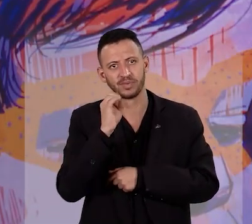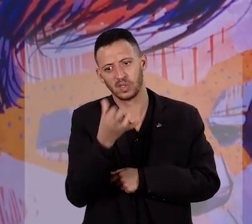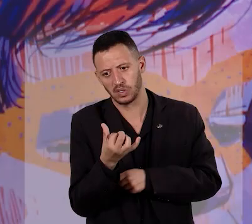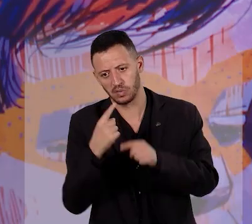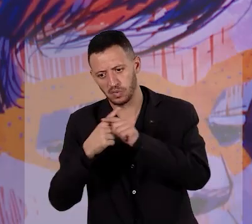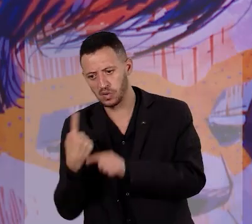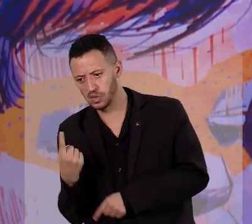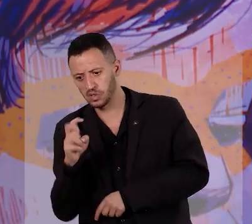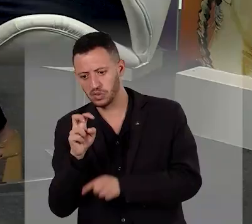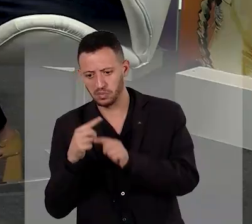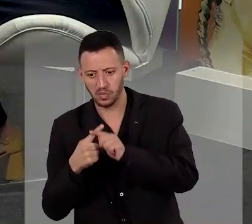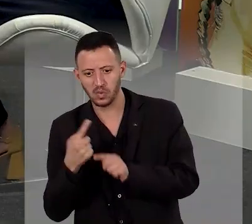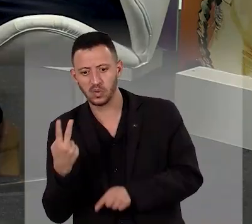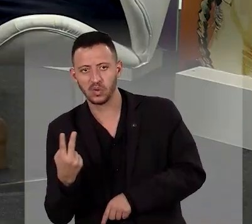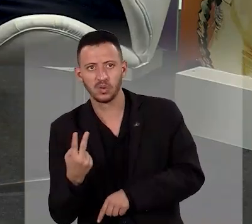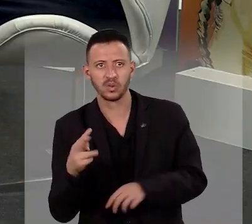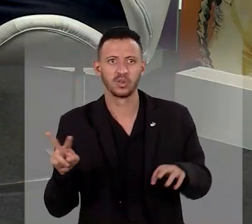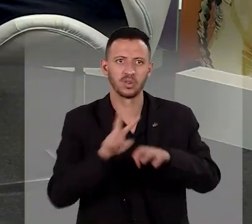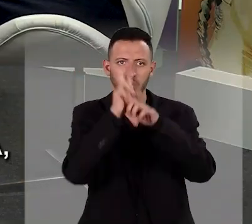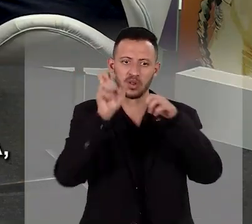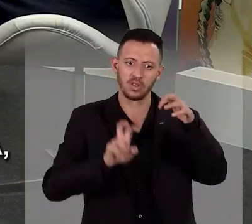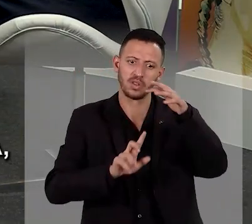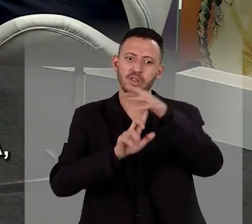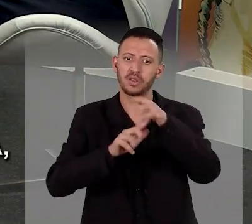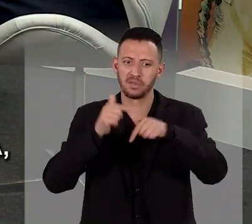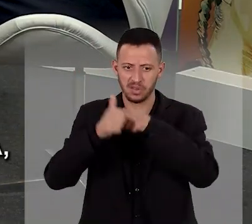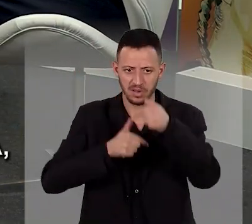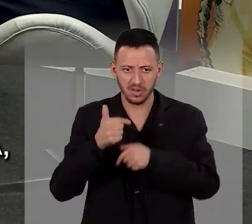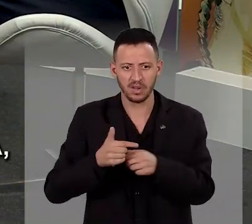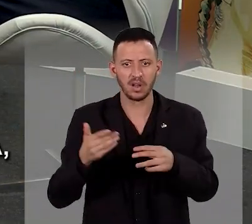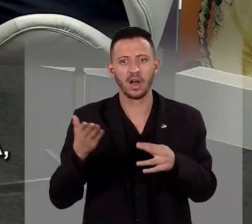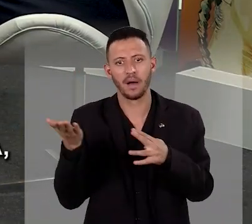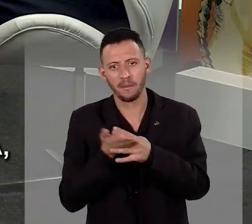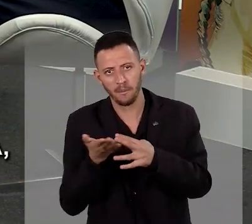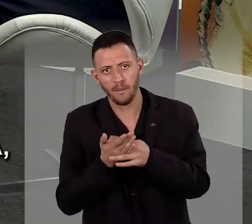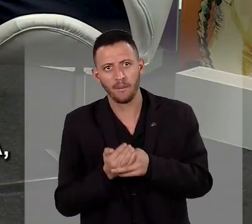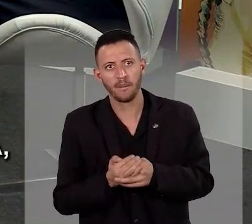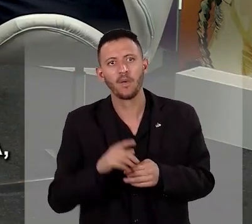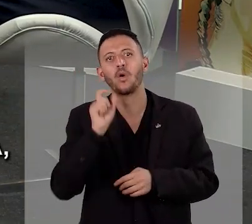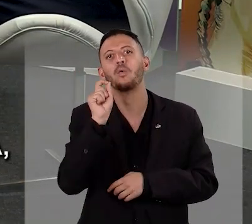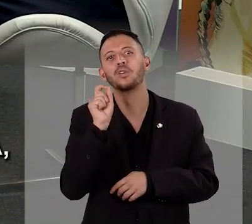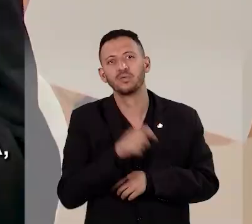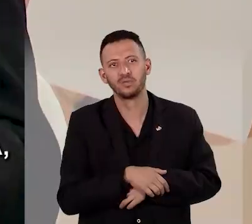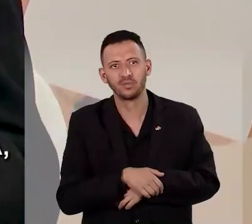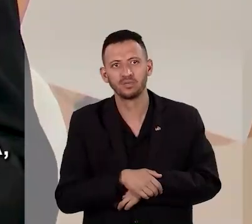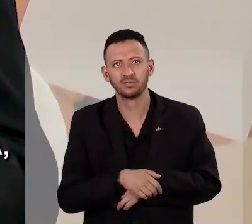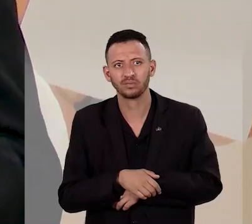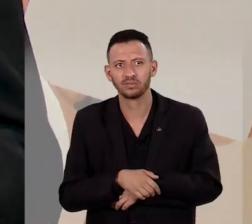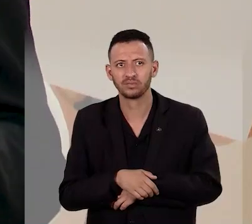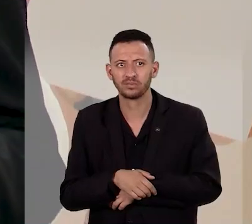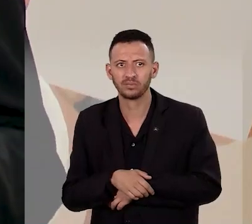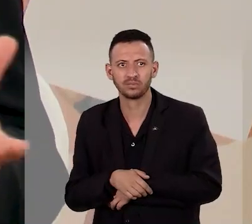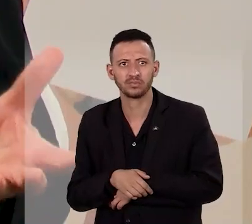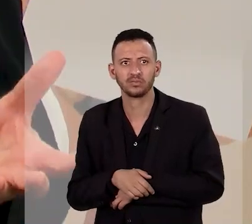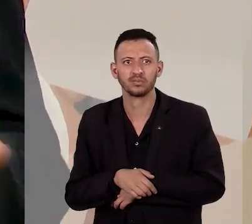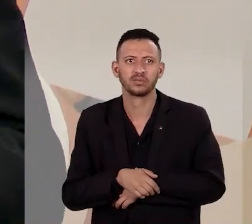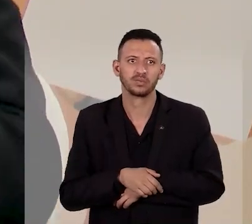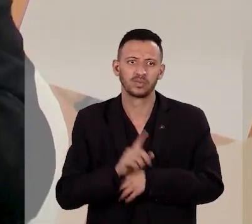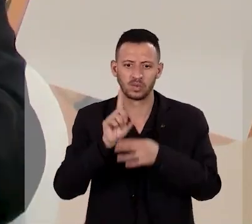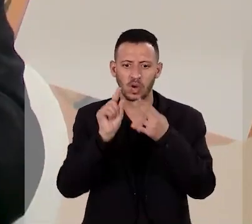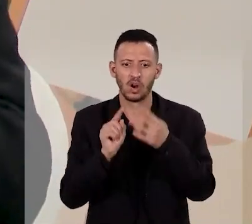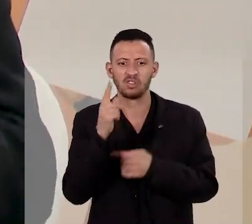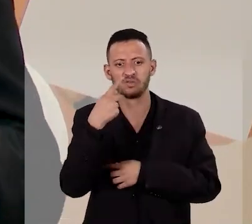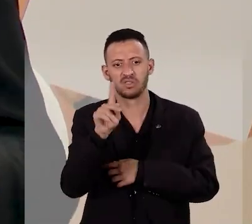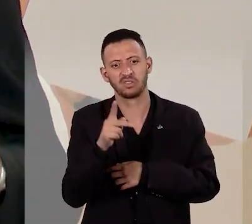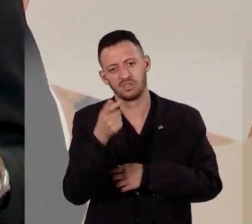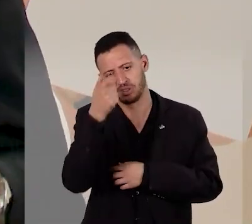de trabalho, 6x1, 5x2, a questão do limite de jornada, as pausas. E o que é isso? É